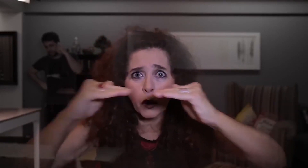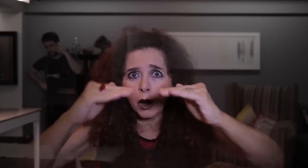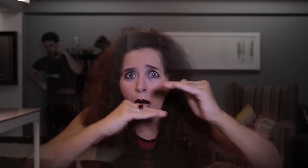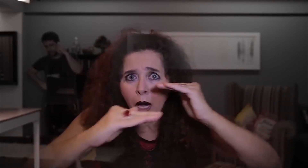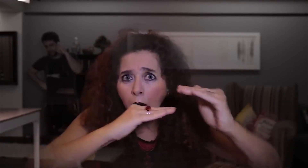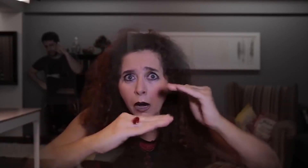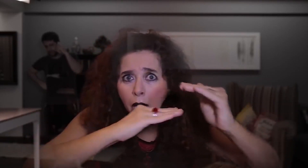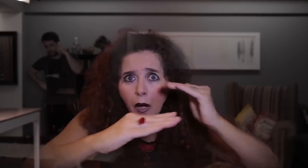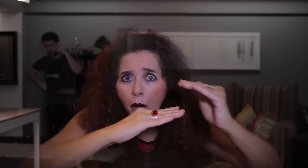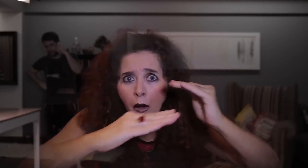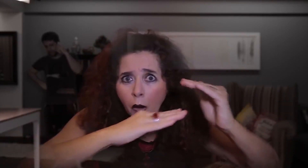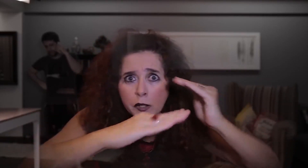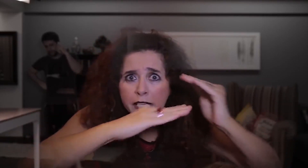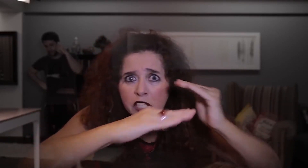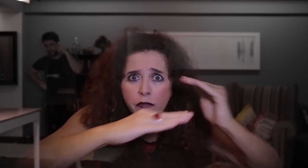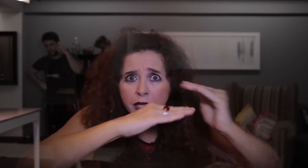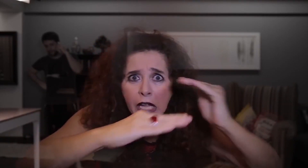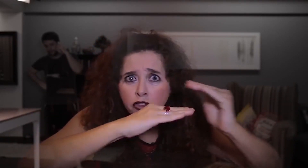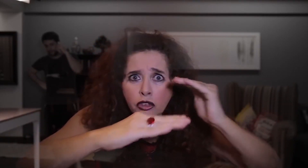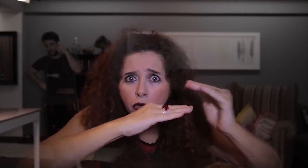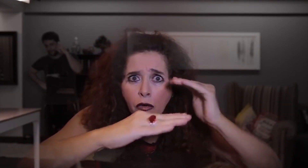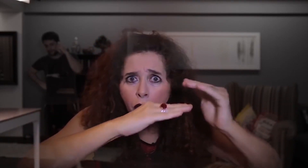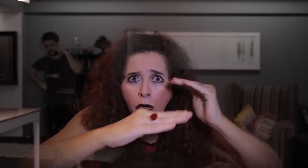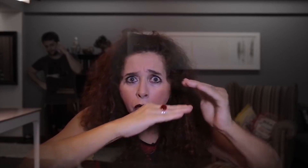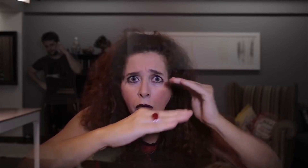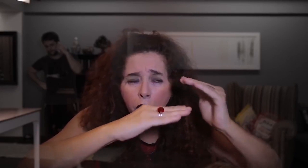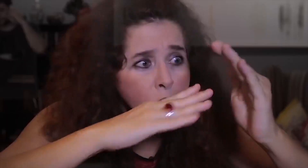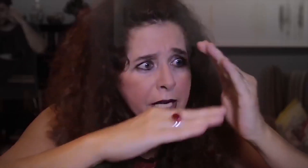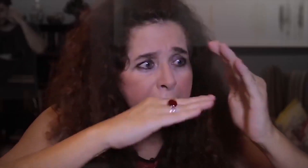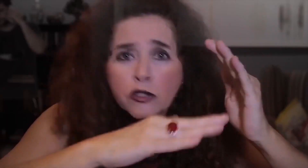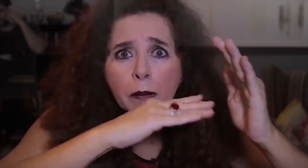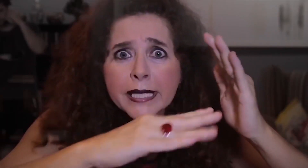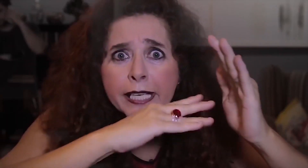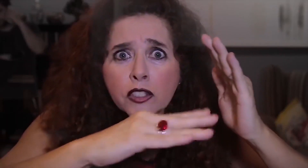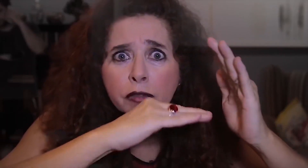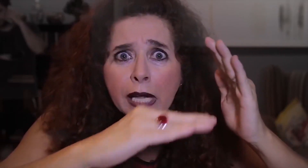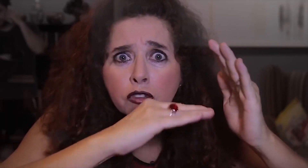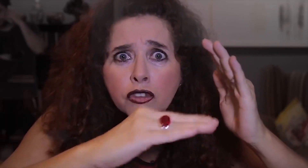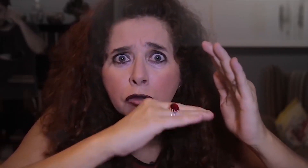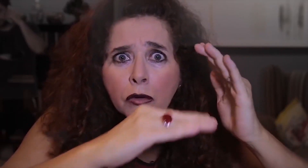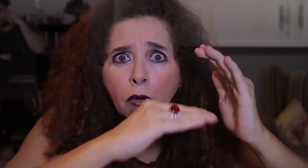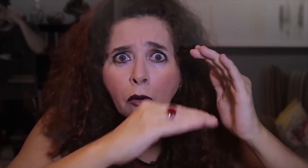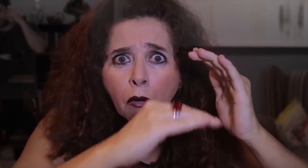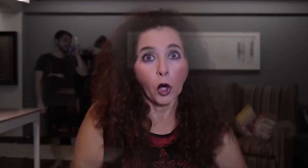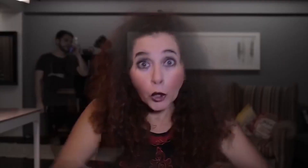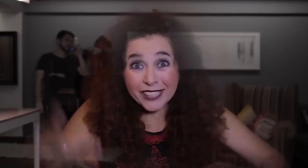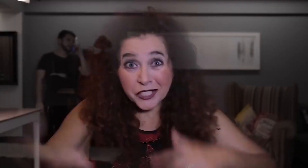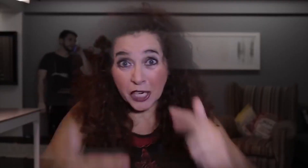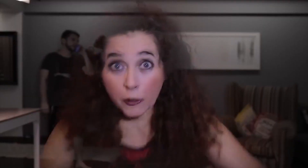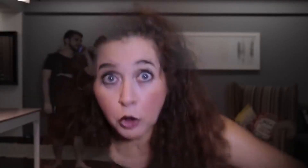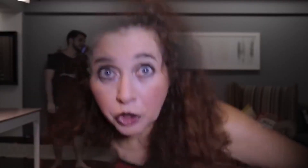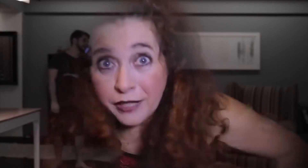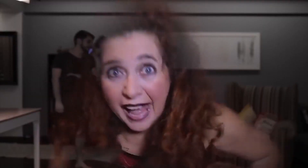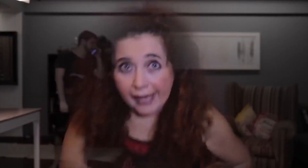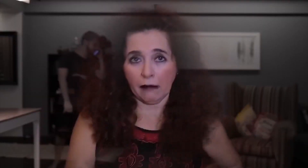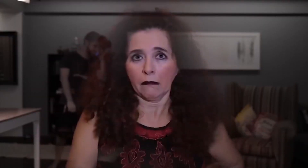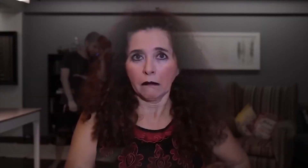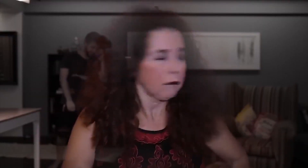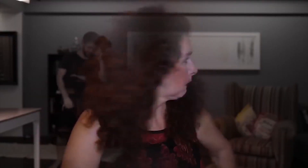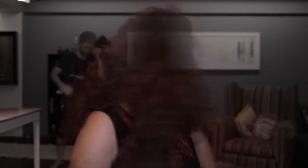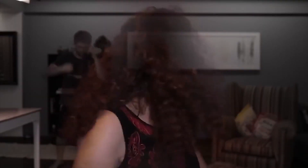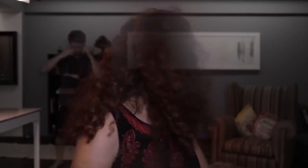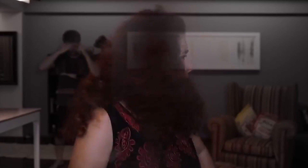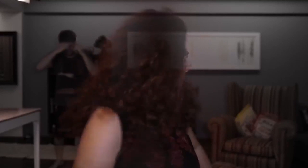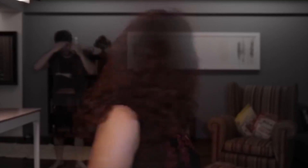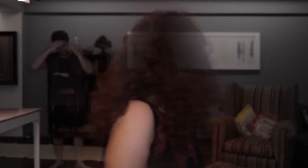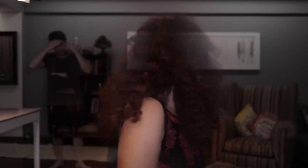Tira ele dessa sintonia e volta pra sua, ó. Ó, usa criatividade. Eu não sei o que é isso, não, mas é criatividade. Outra dica